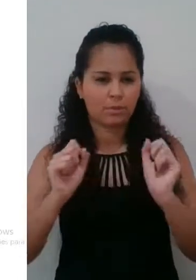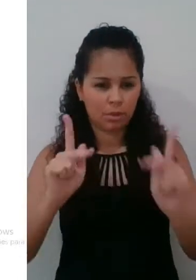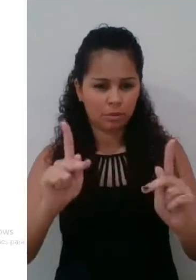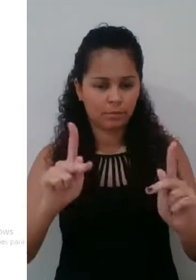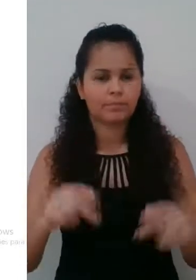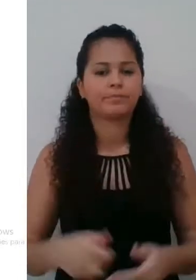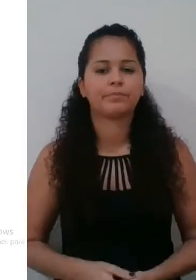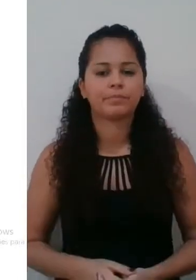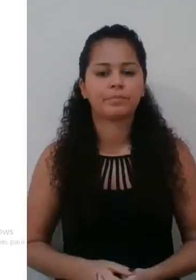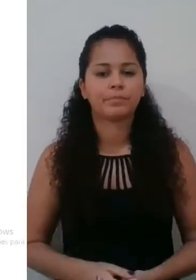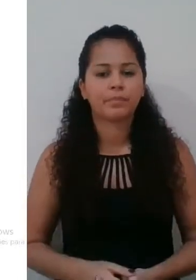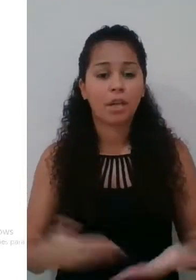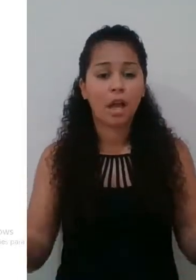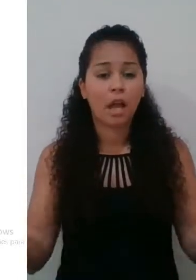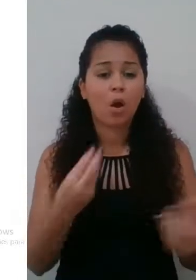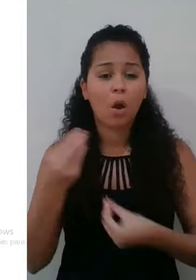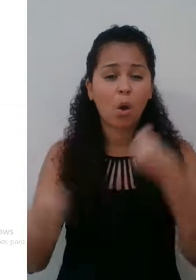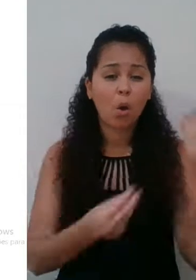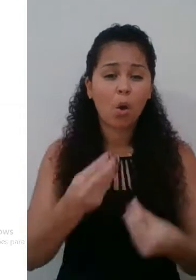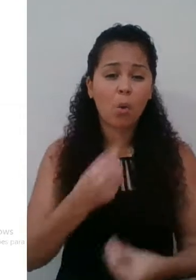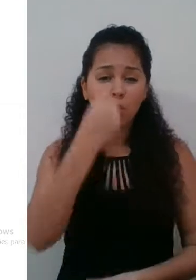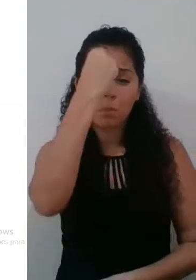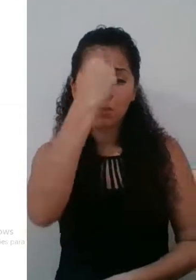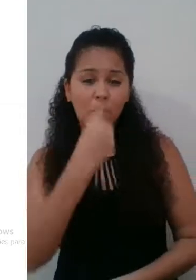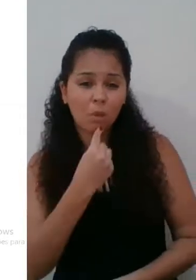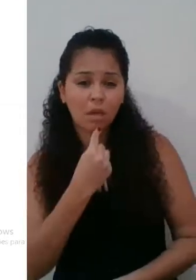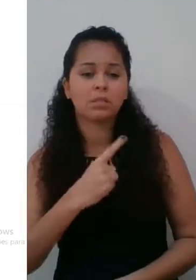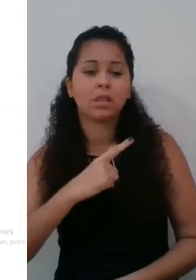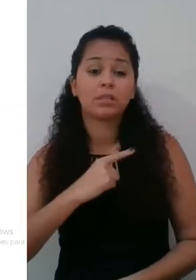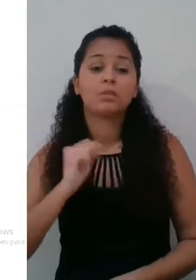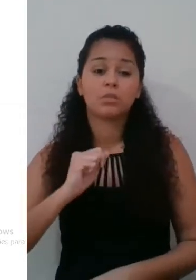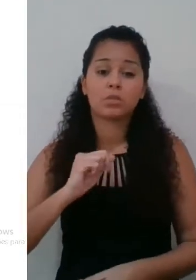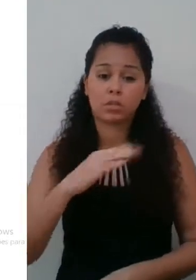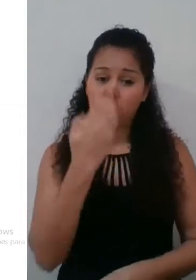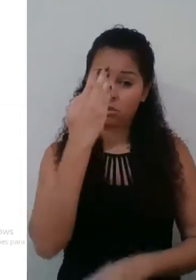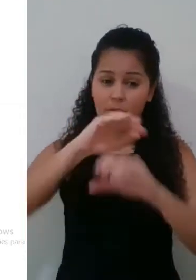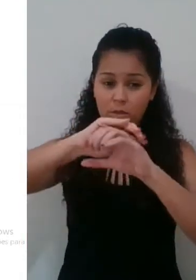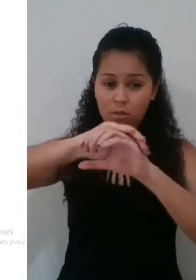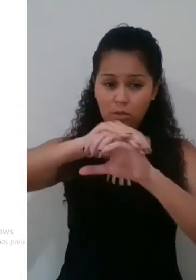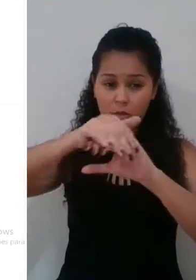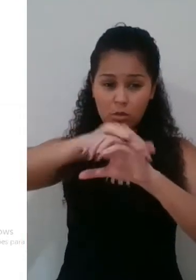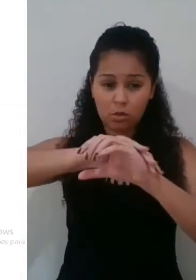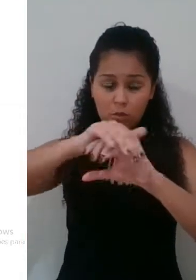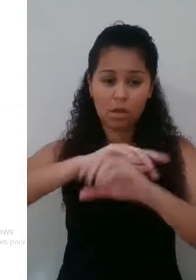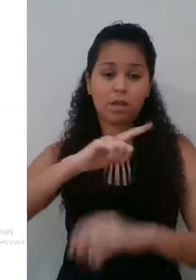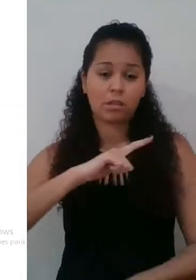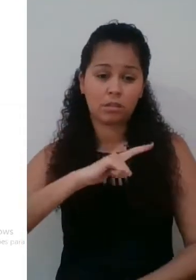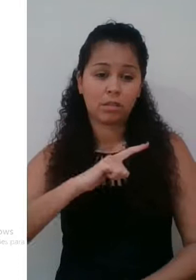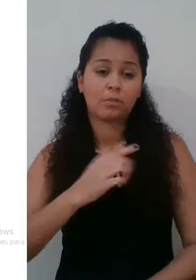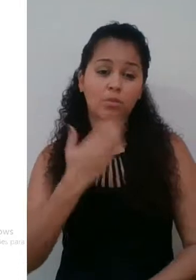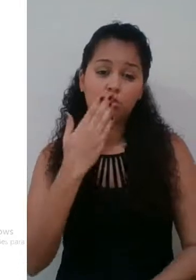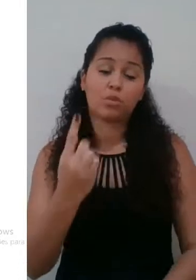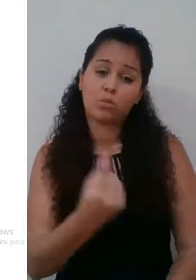lá. Formação de imagens. Para espelhos convexos, a gente tem uma situação só para